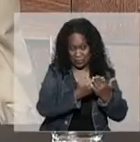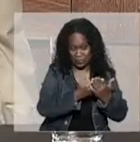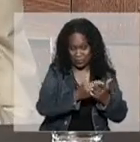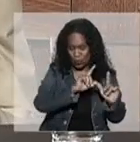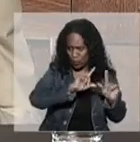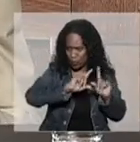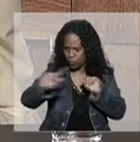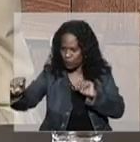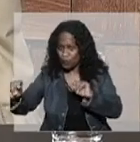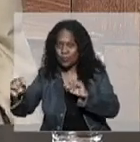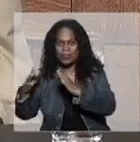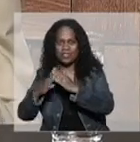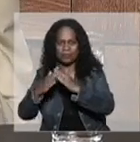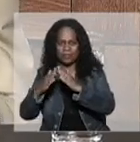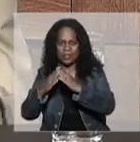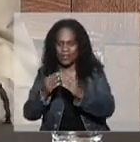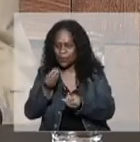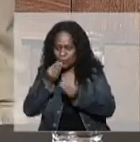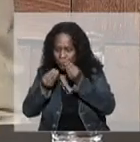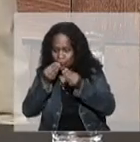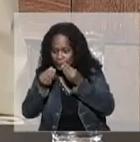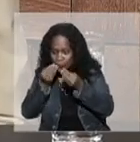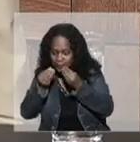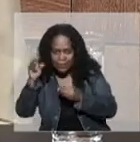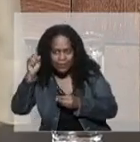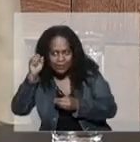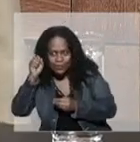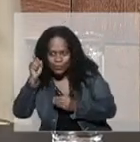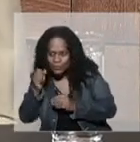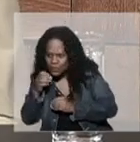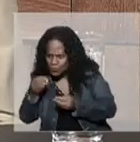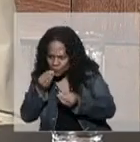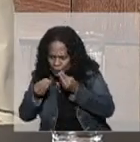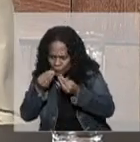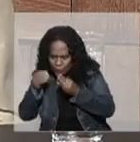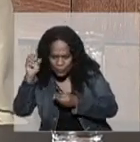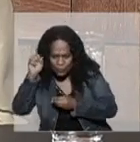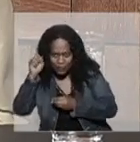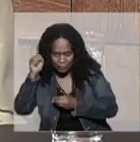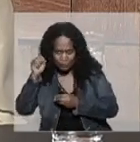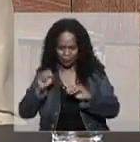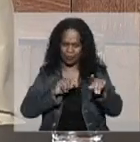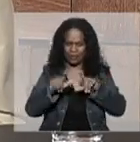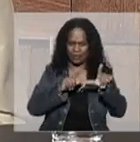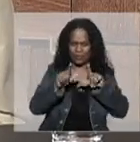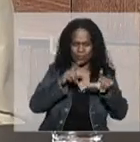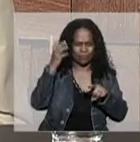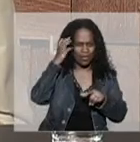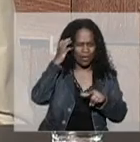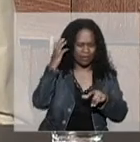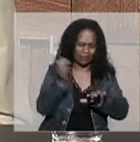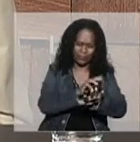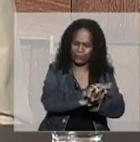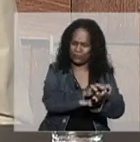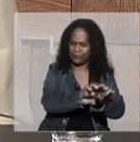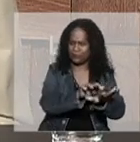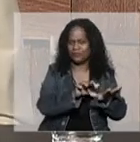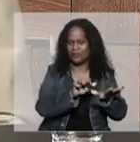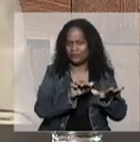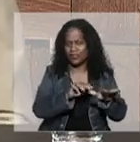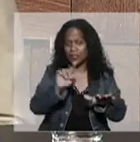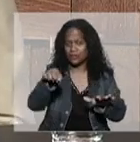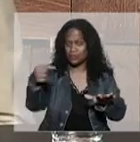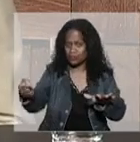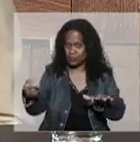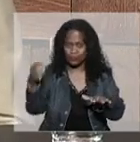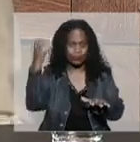né? Eu chegava em casa, ligava o rádio, fazia o lanche, ficava ouvindo o Hélio Ribeiro. Hélio Ribeiro trabalhou em rádio Bandeirantes, Piratininga, Ferreira Martins